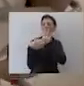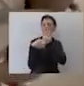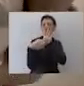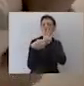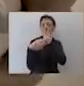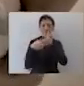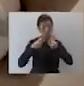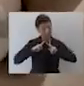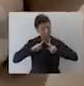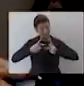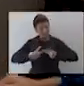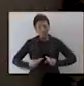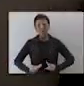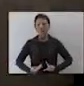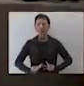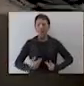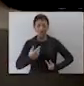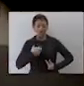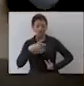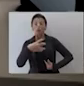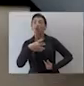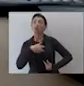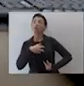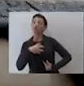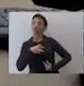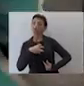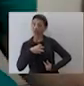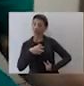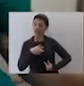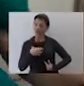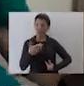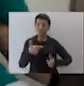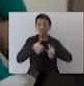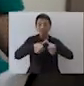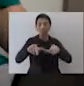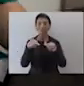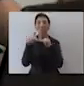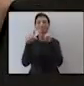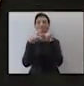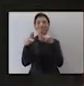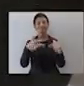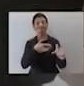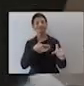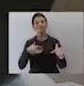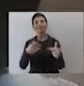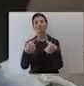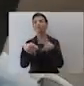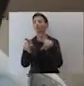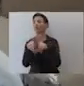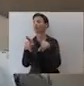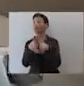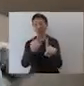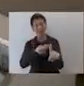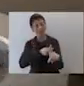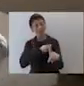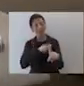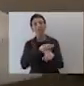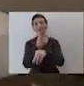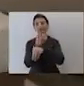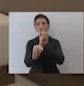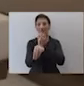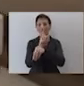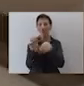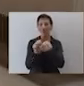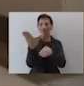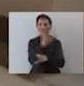de forma humanizada é o nosso jeito de ser estamos a serviço da saúde e das vidas que cuidamos